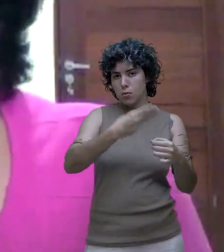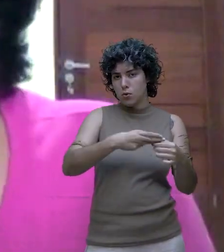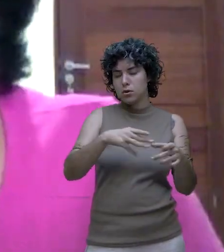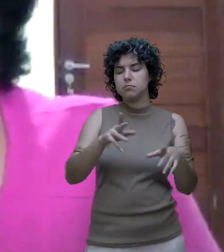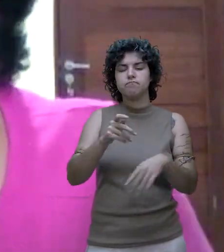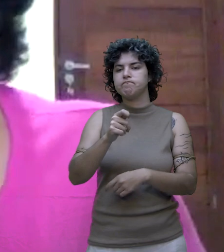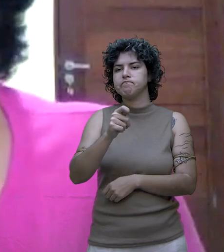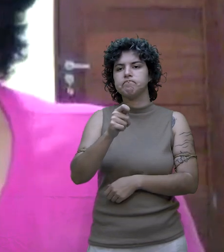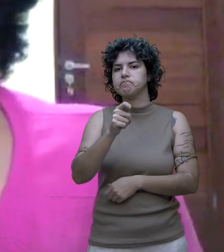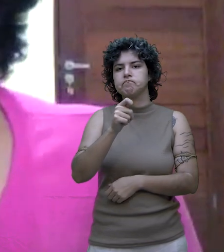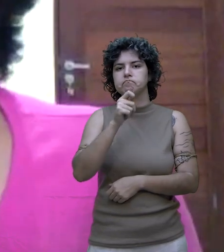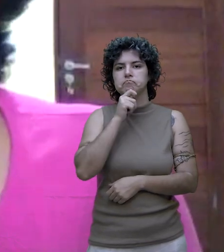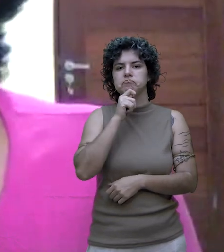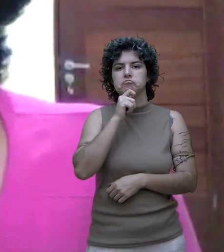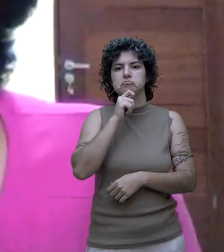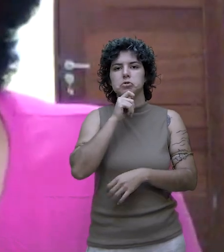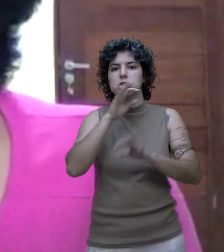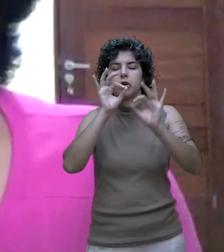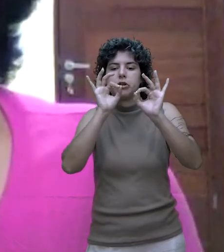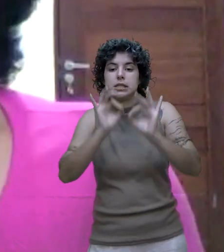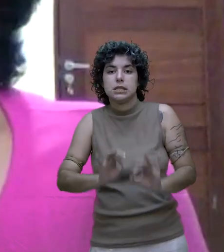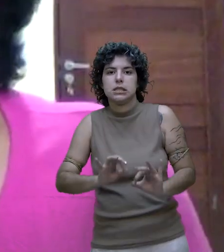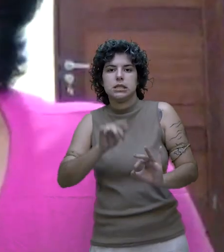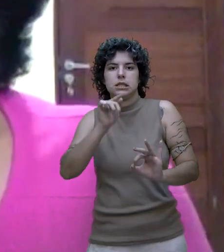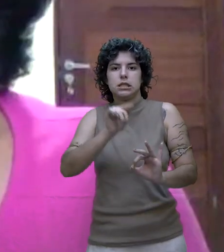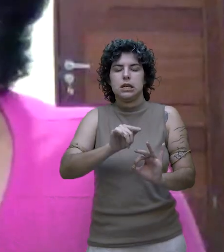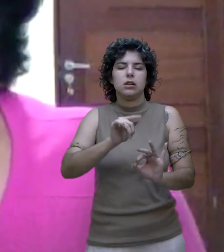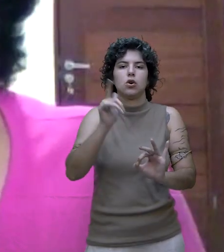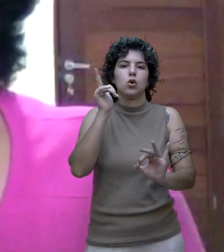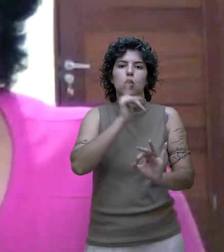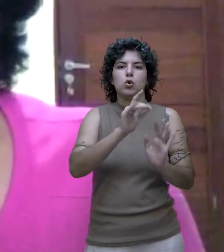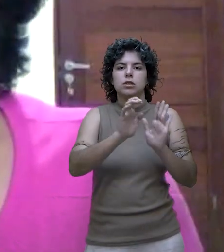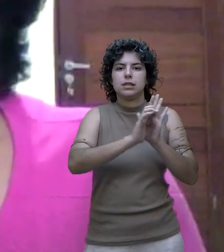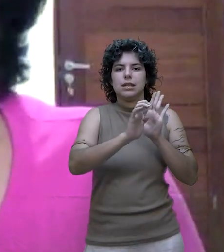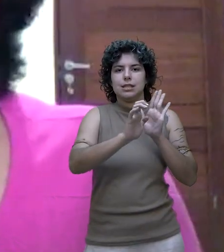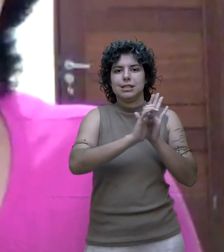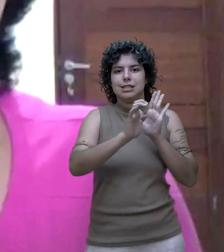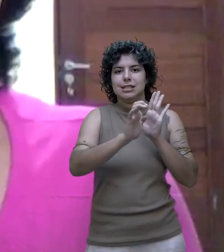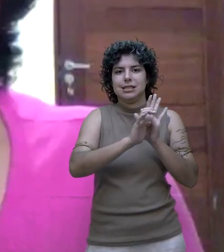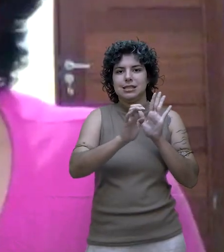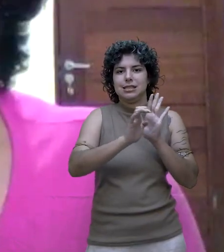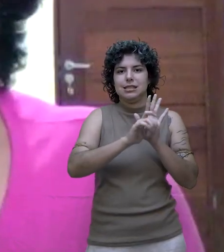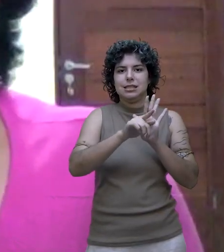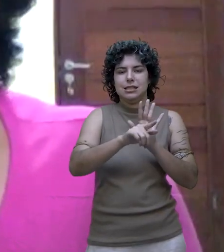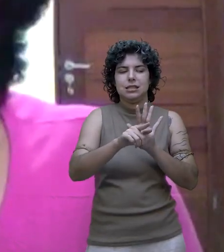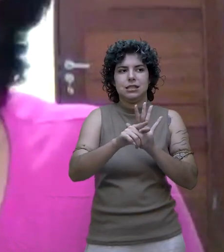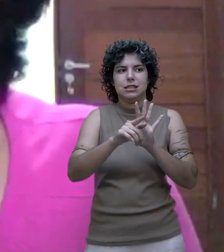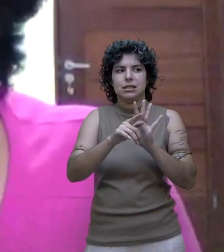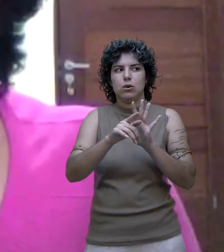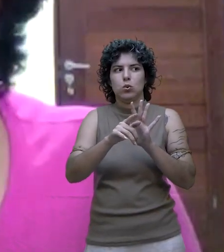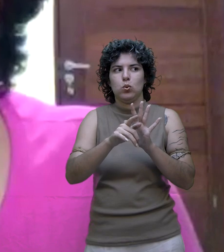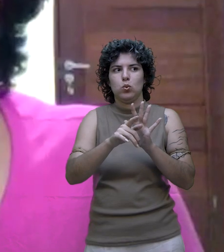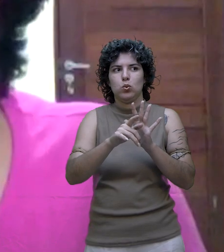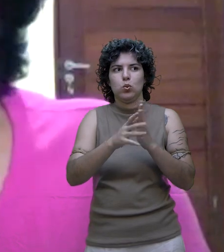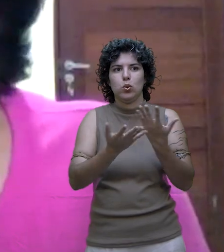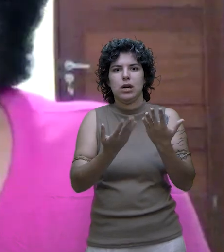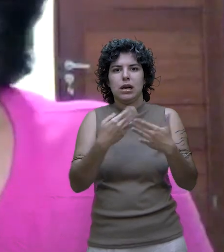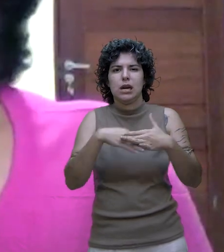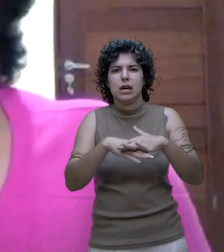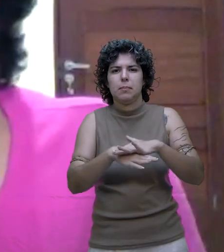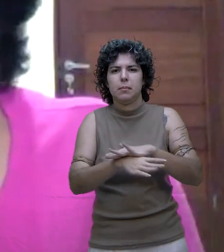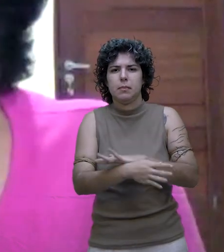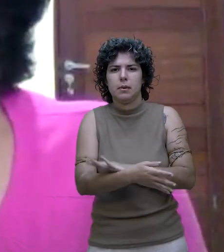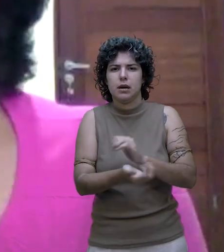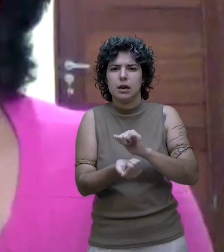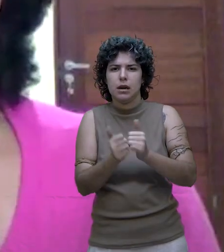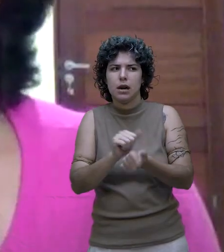preparados para receber esses editais, porque a gente se deparou com cada coisas absurdas